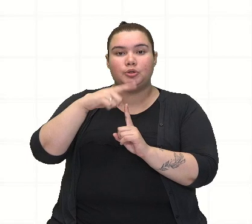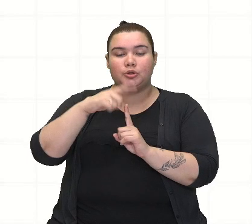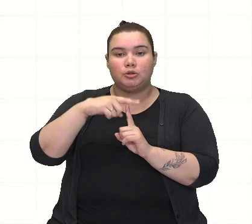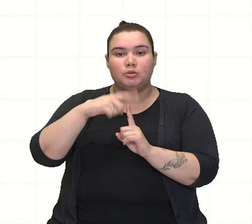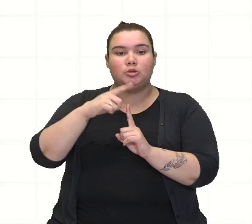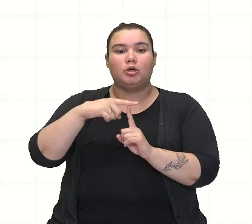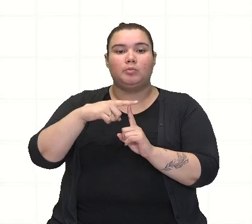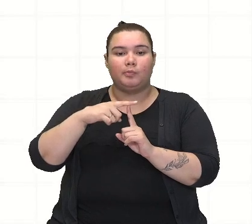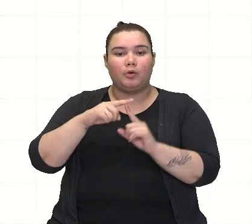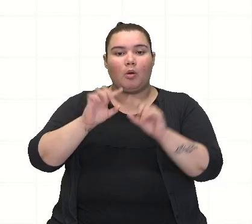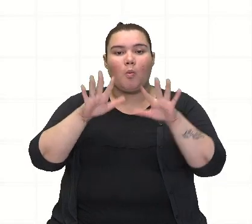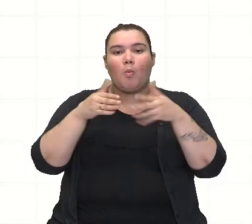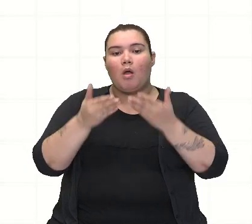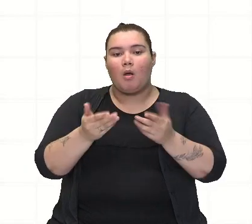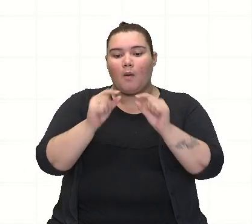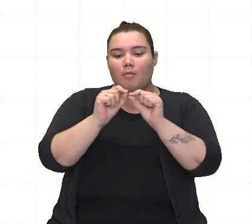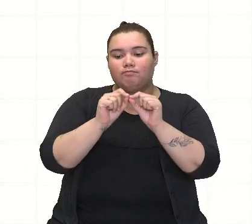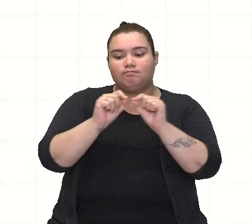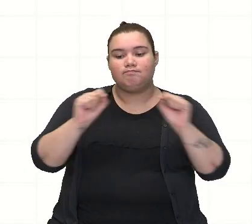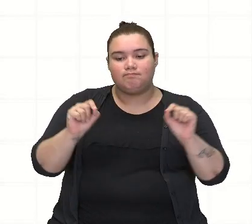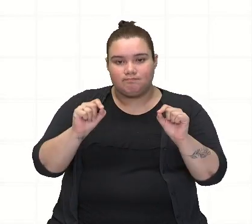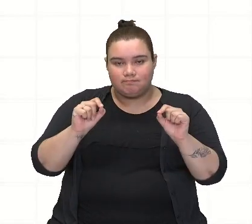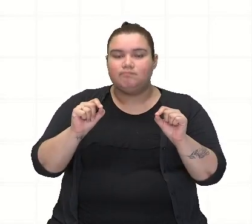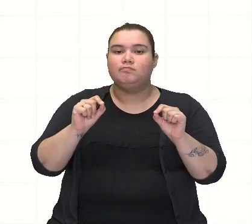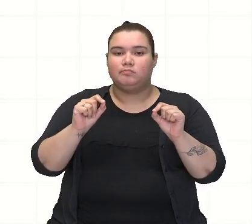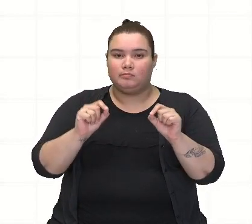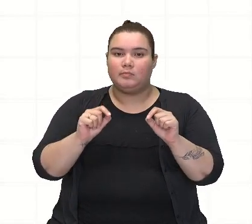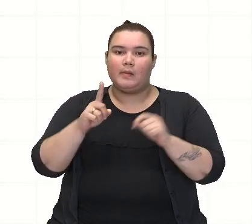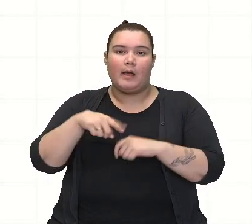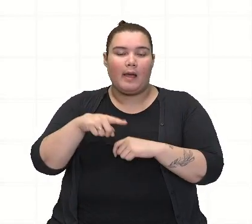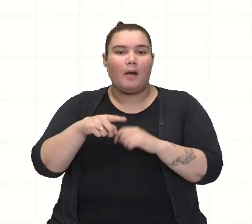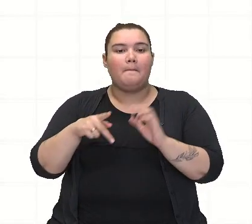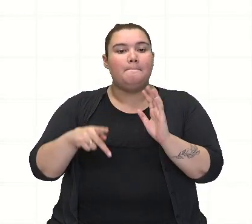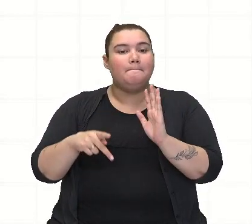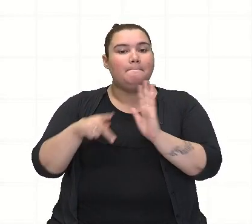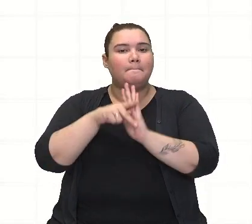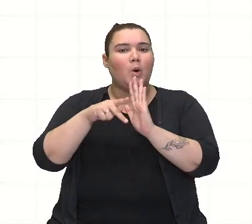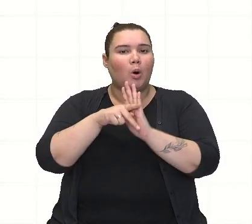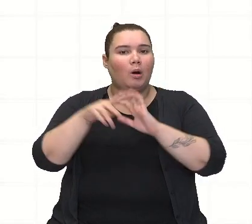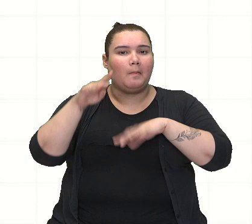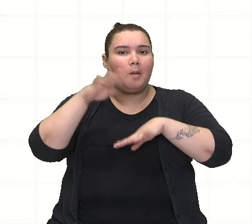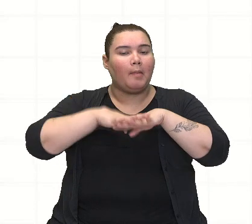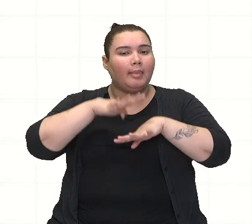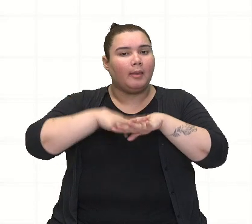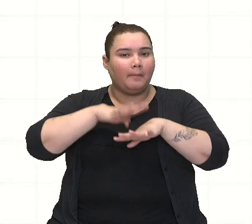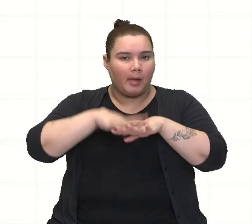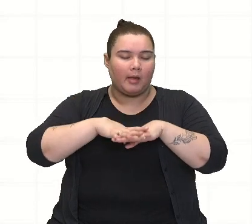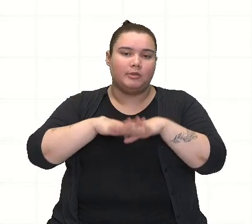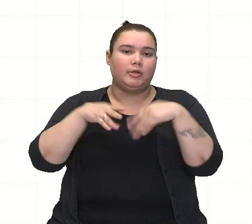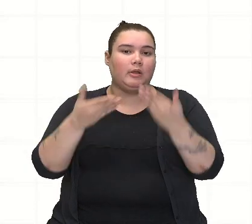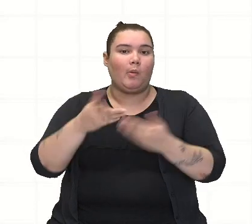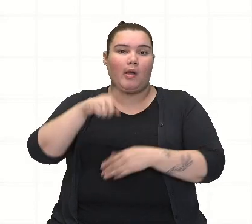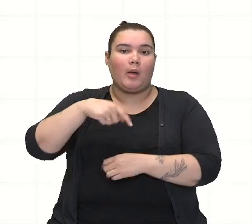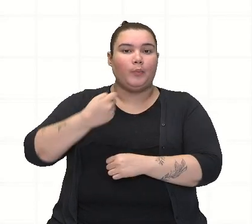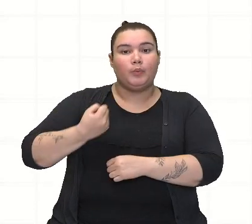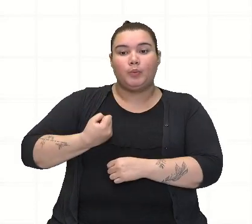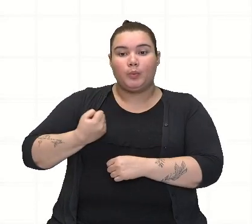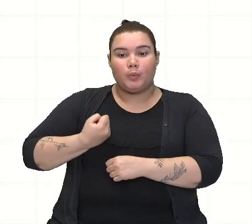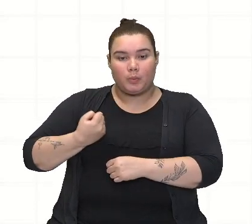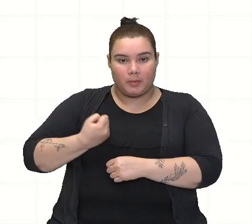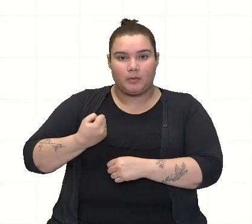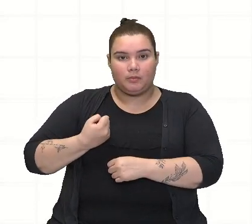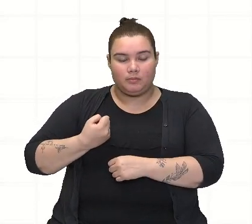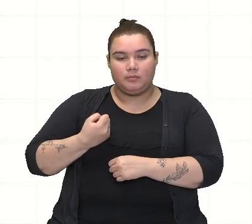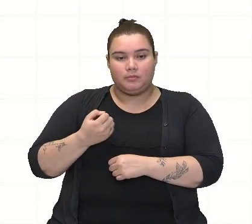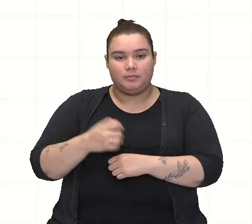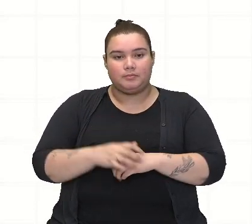ligadas ao tipo de medida que pode ser obtida nesses objetos. Então, veja